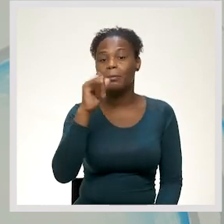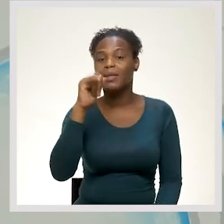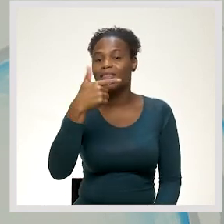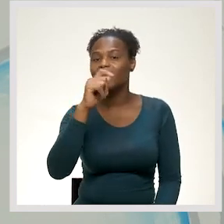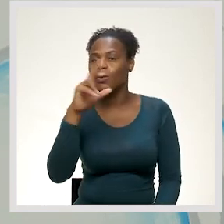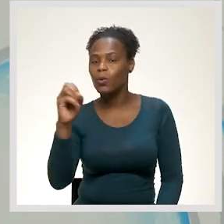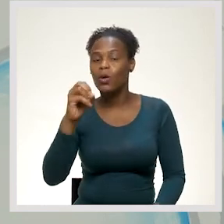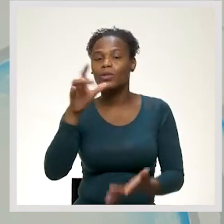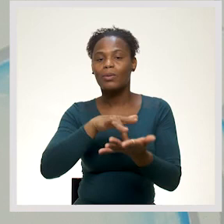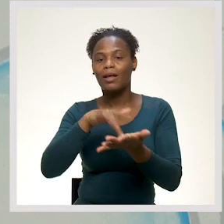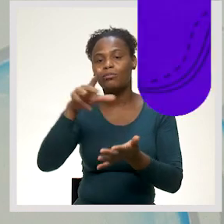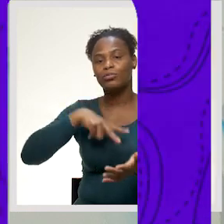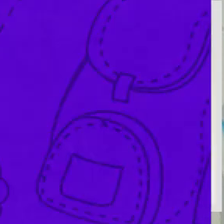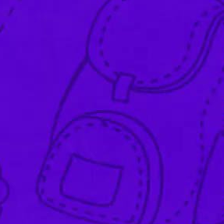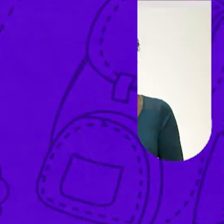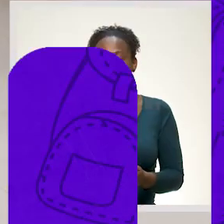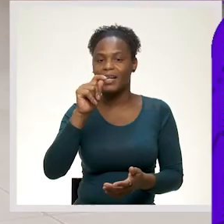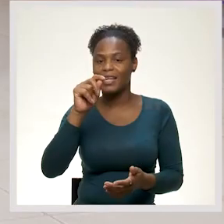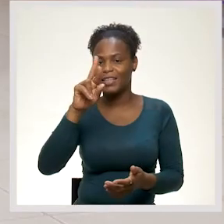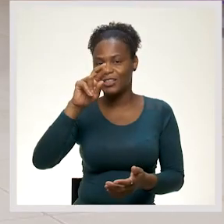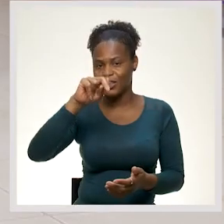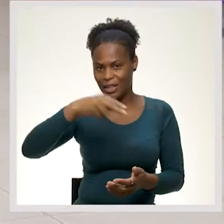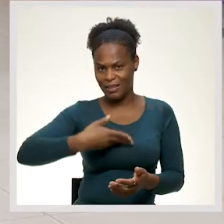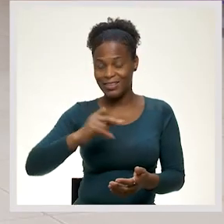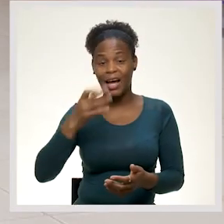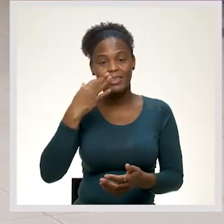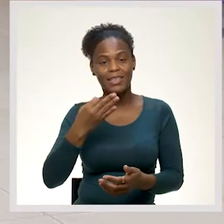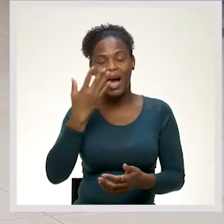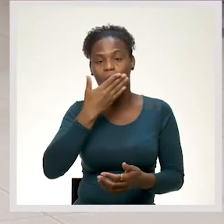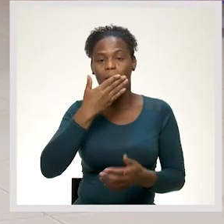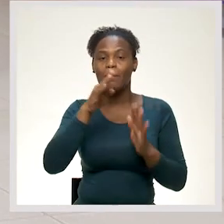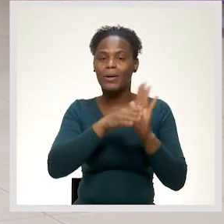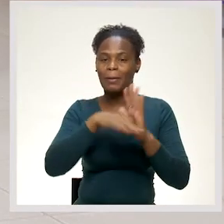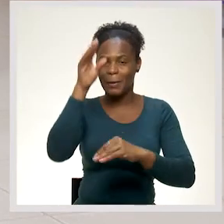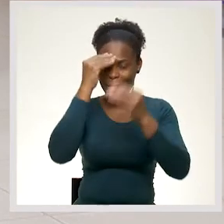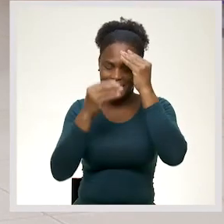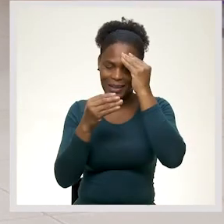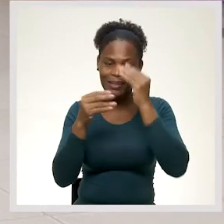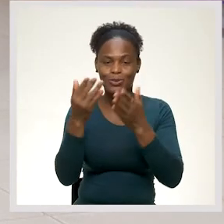português Alexandre Herculano. E assim foi a nossa aula do programa